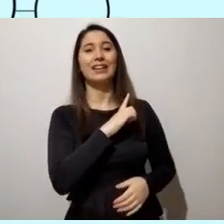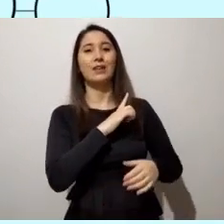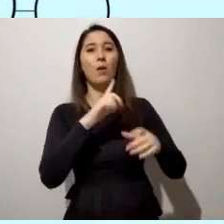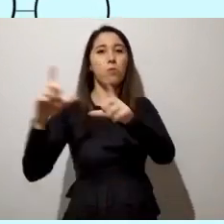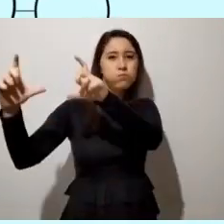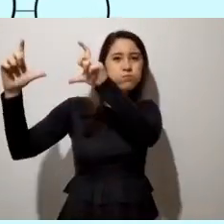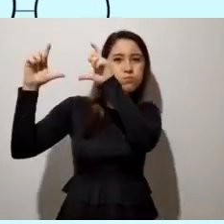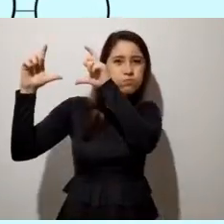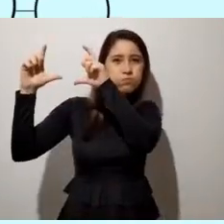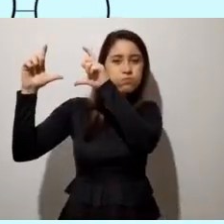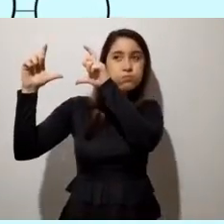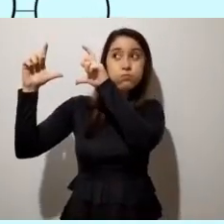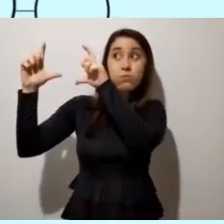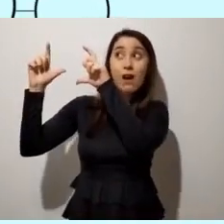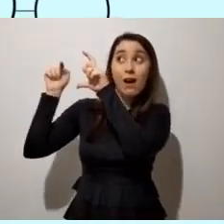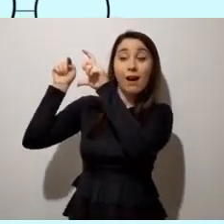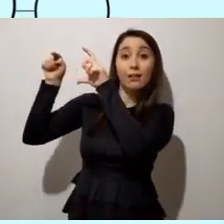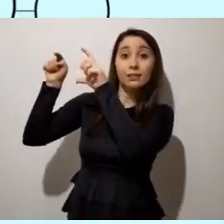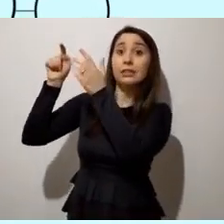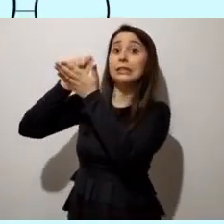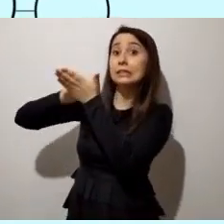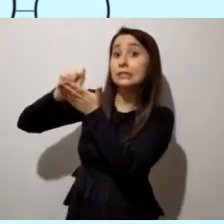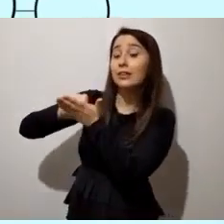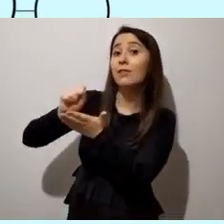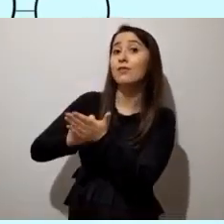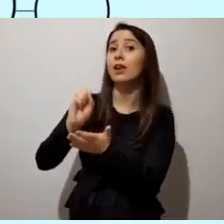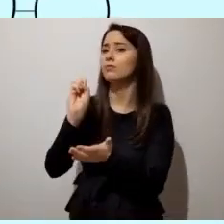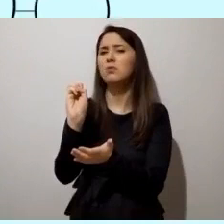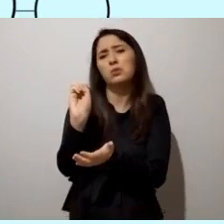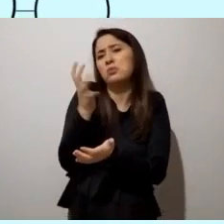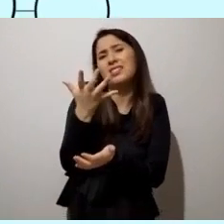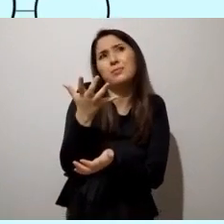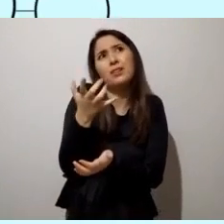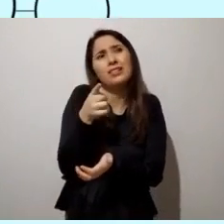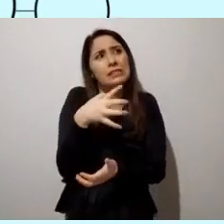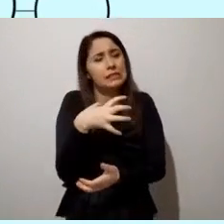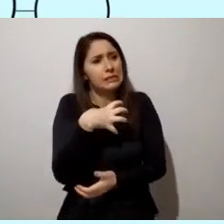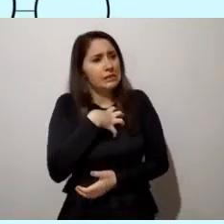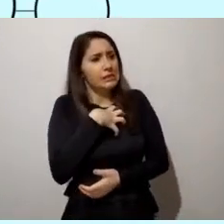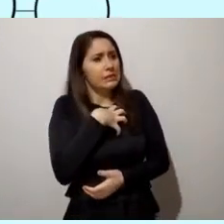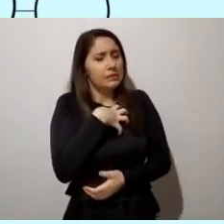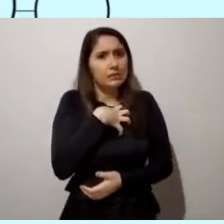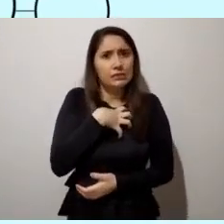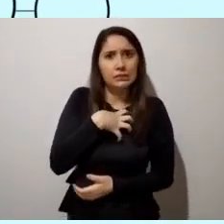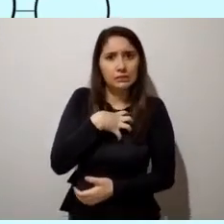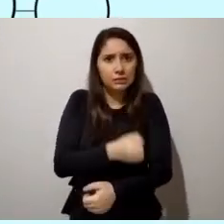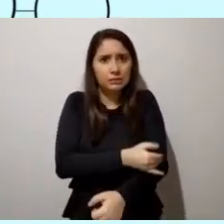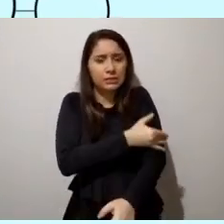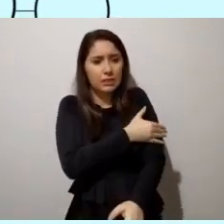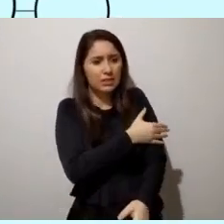precisa escrever um fato que tenha mexido com as suas emoções, que tenha te deixado com elas mais à flor da pele,